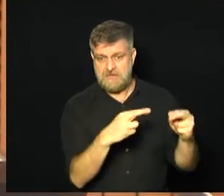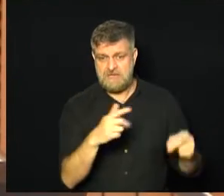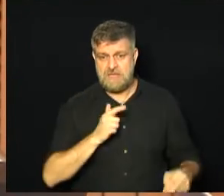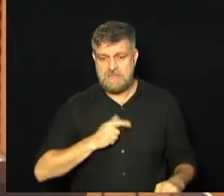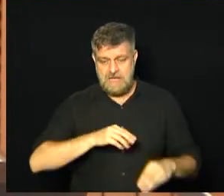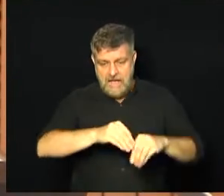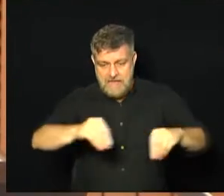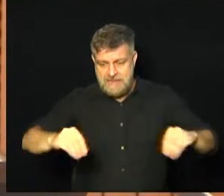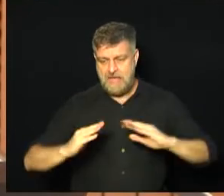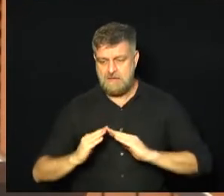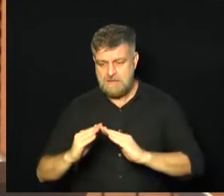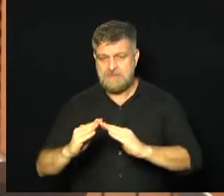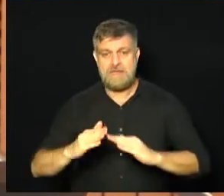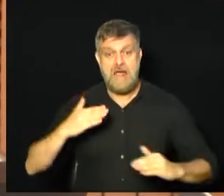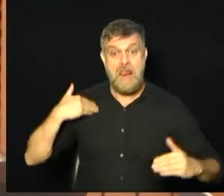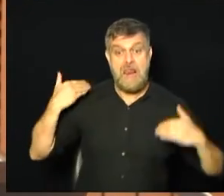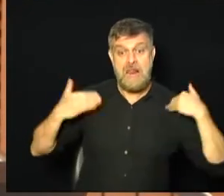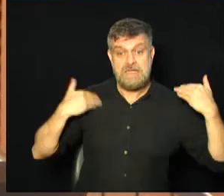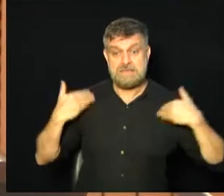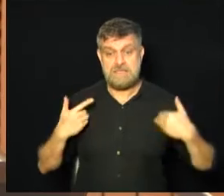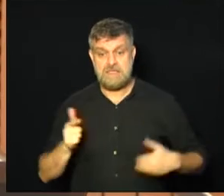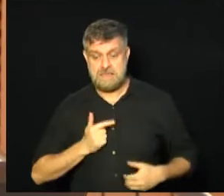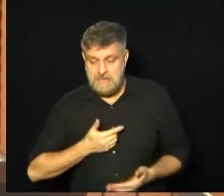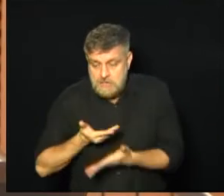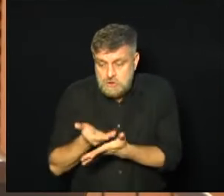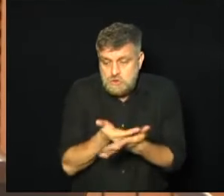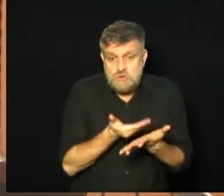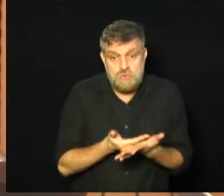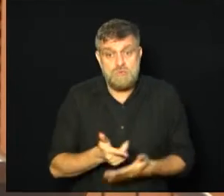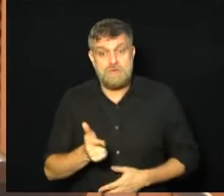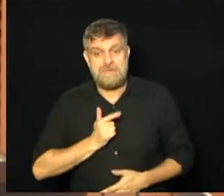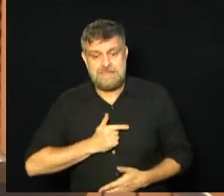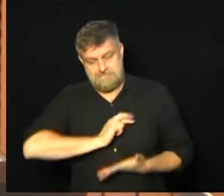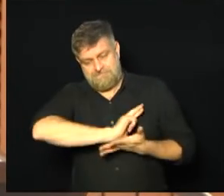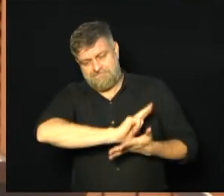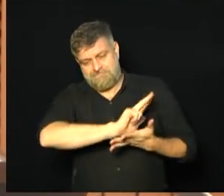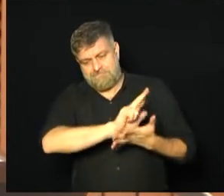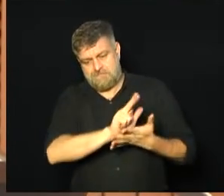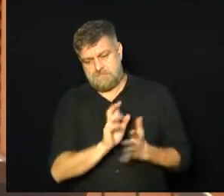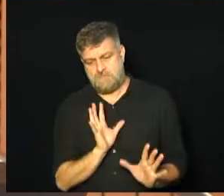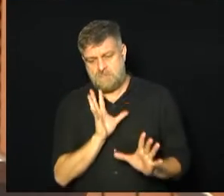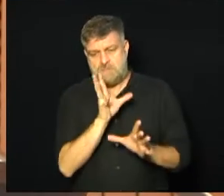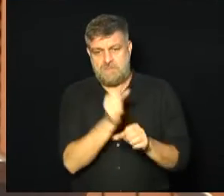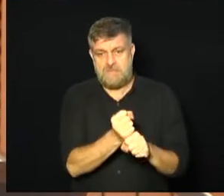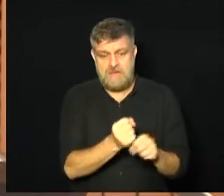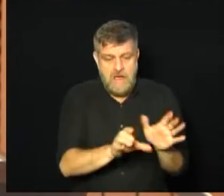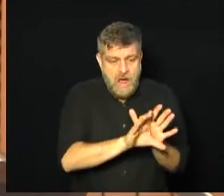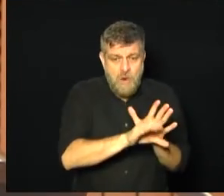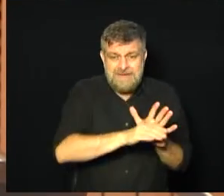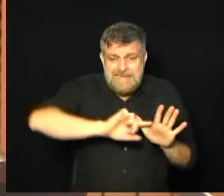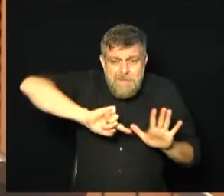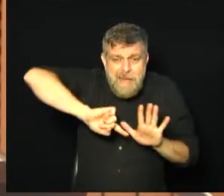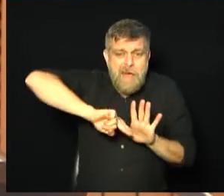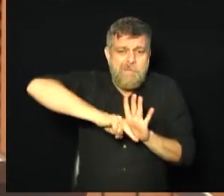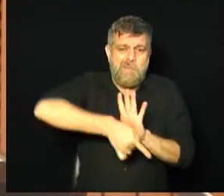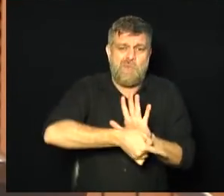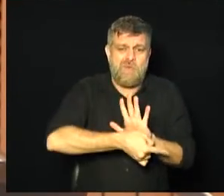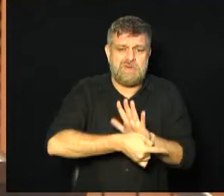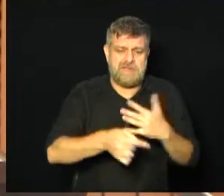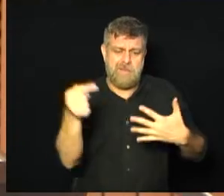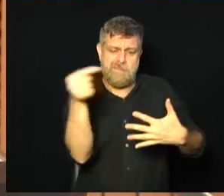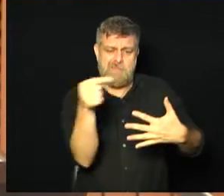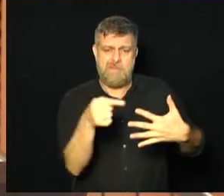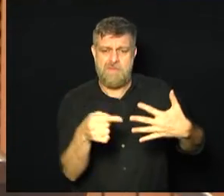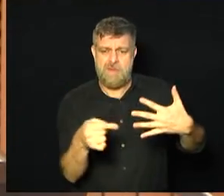terra, ter lazer, ter estudo, né? Então, assim, traz um conceito que é muito mais amplo para a gente daquela coisa